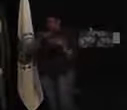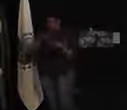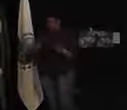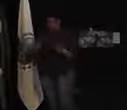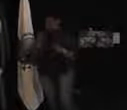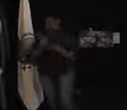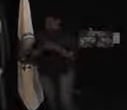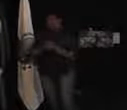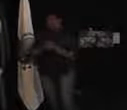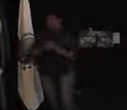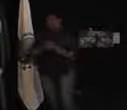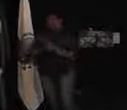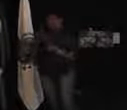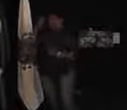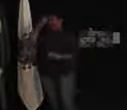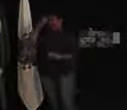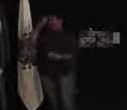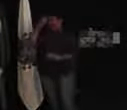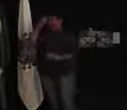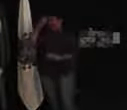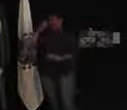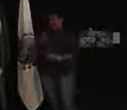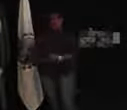dessa labilidade na atenção.